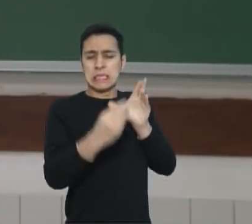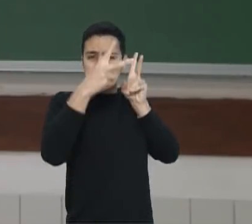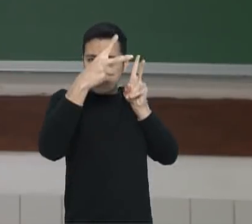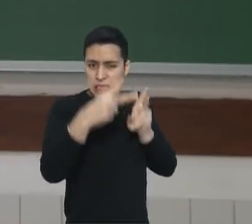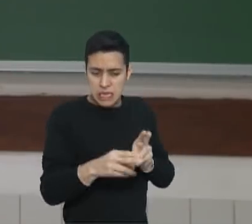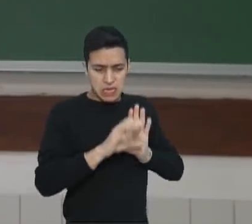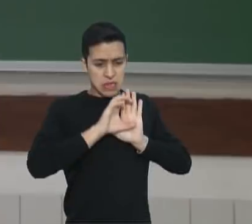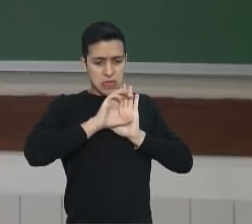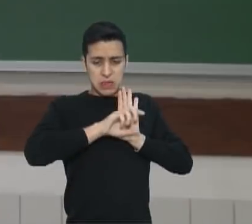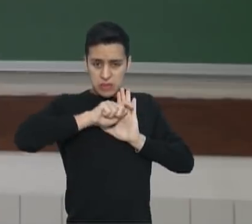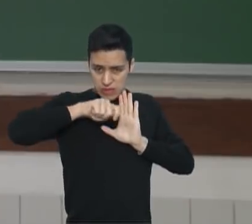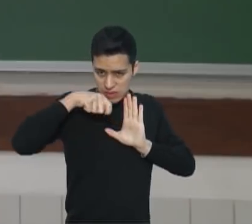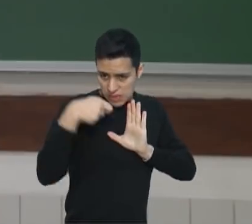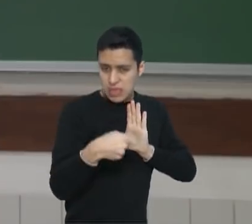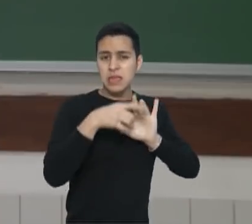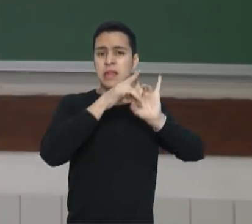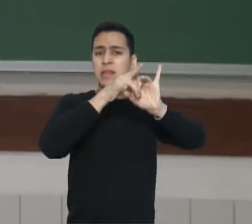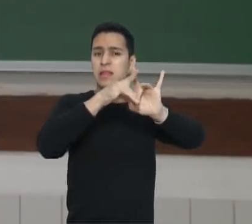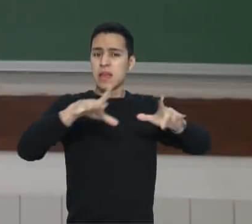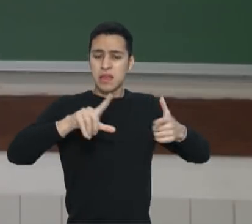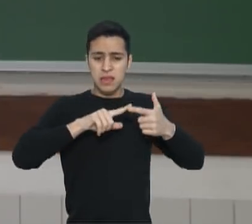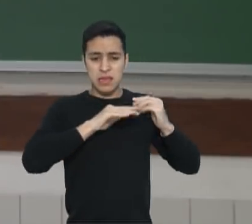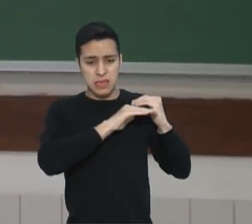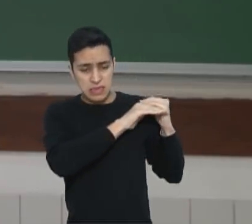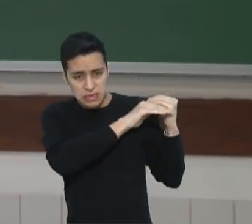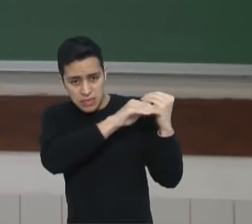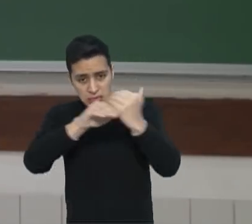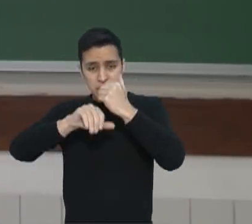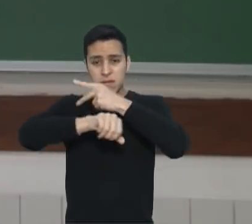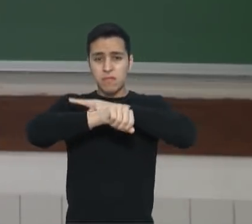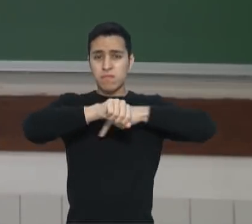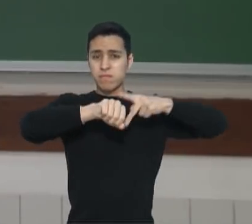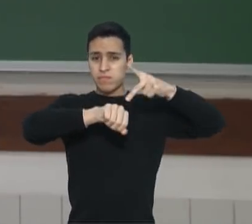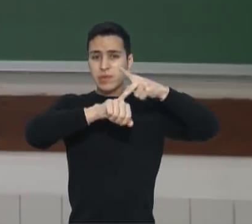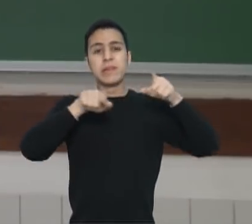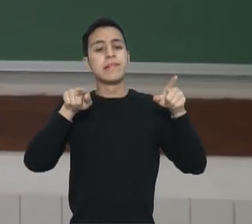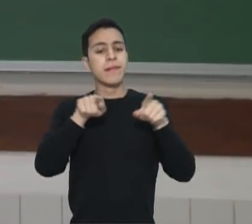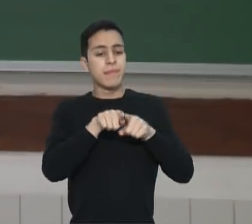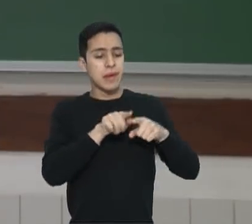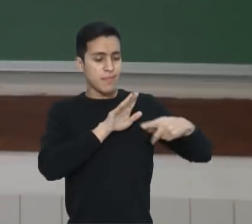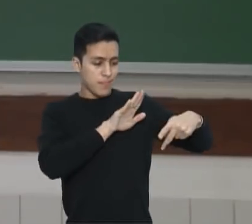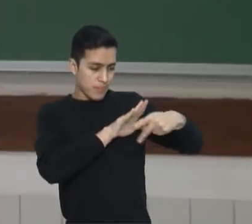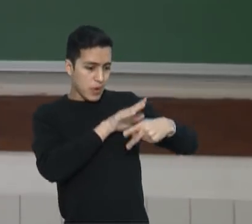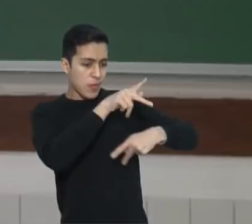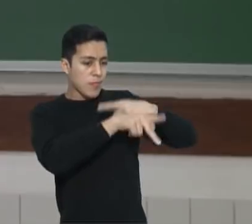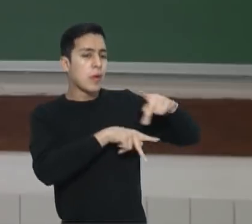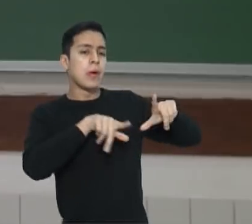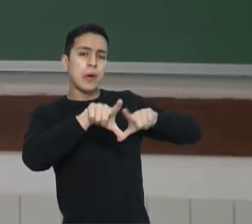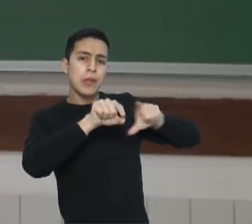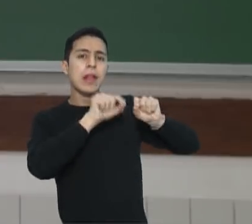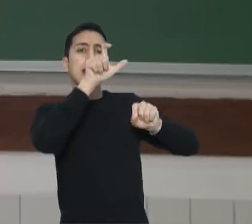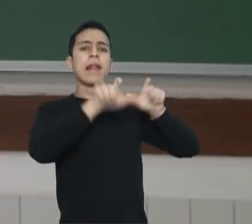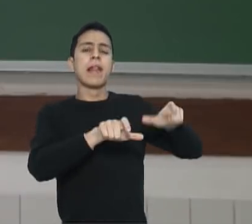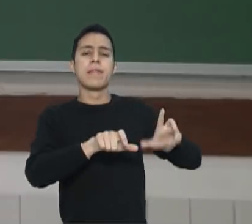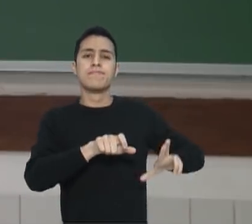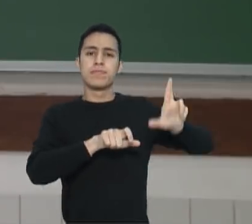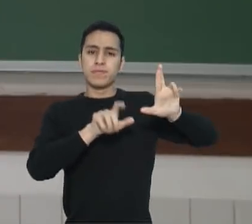o conceito de liberdade, igualdade entre as nações e autodeterminação dos povos.